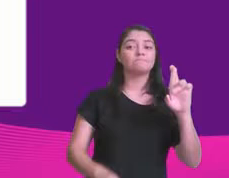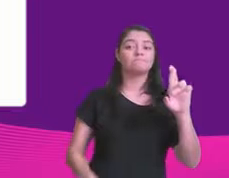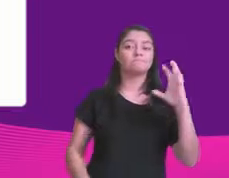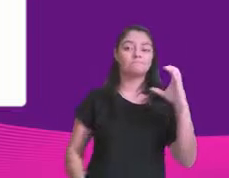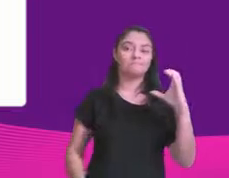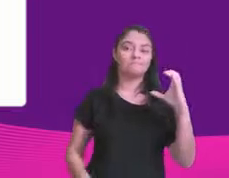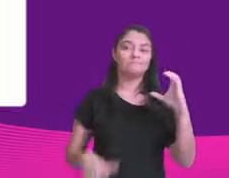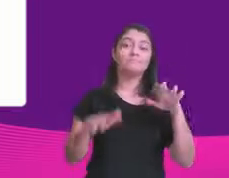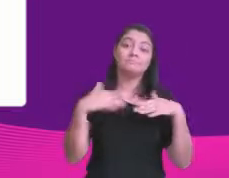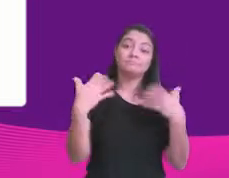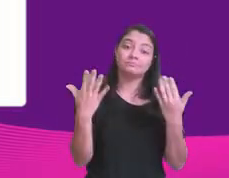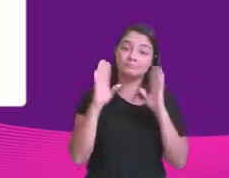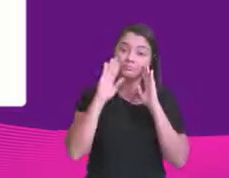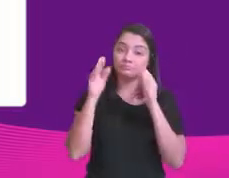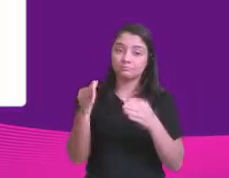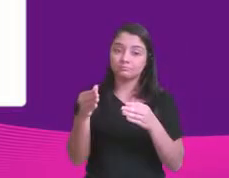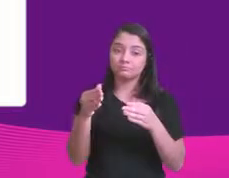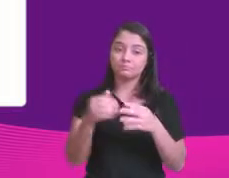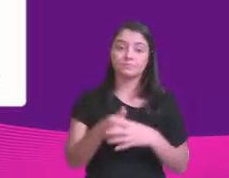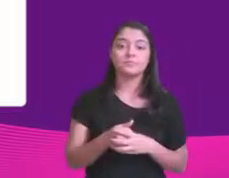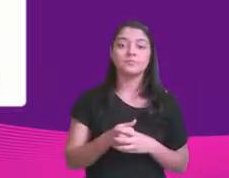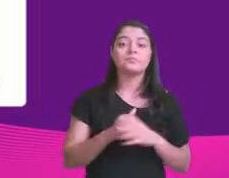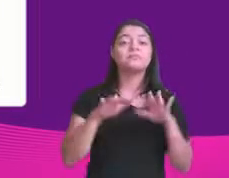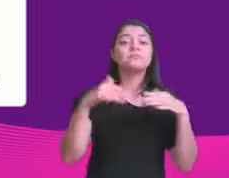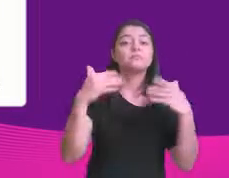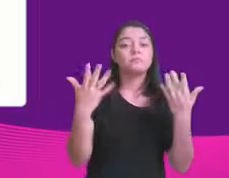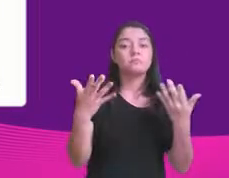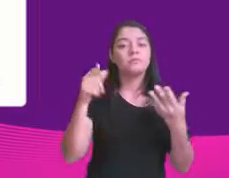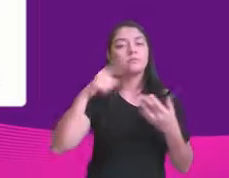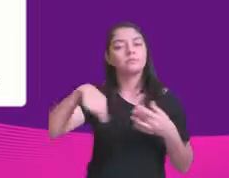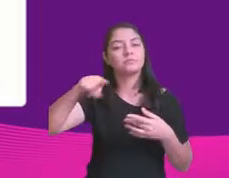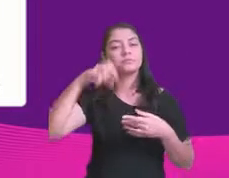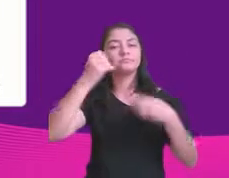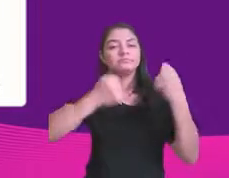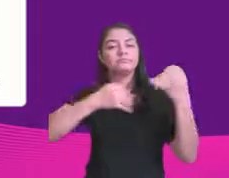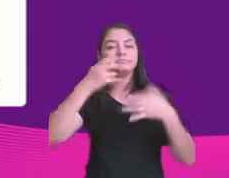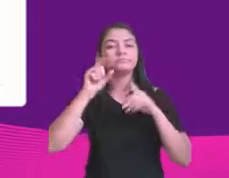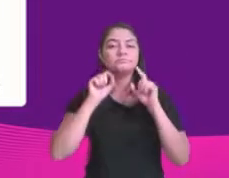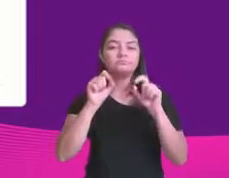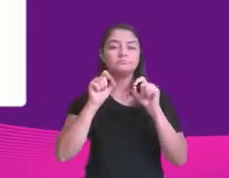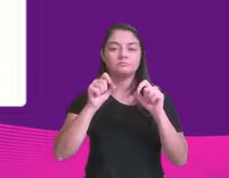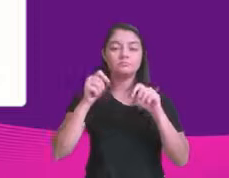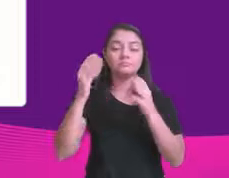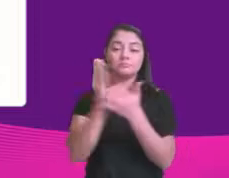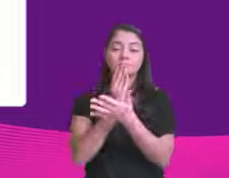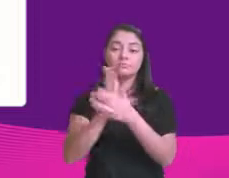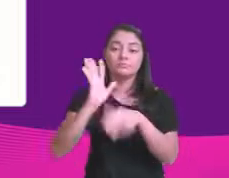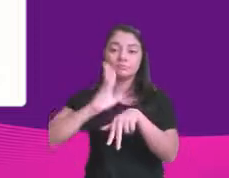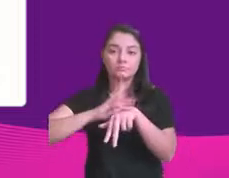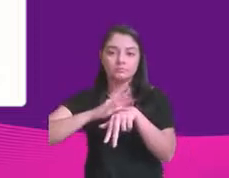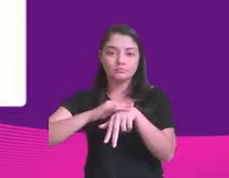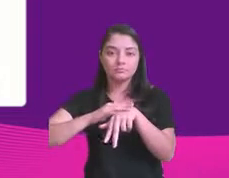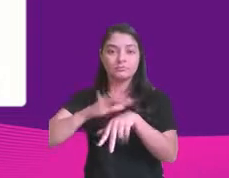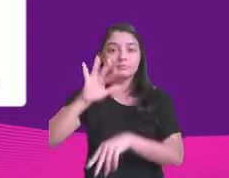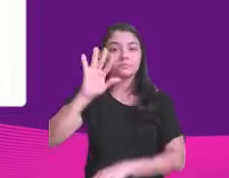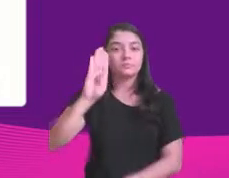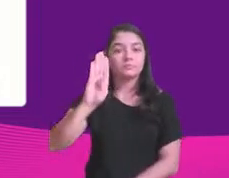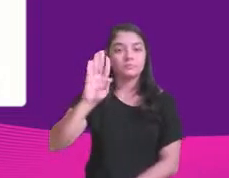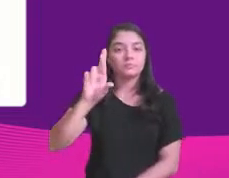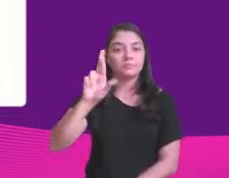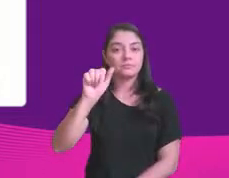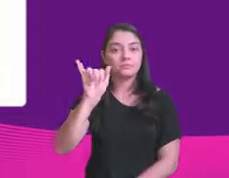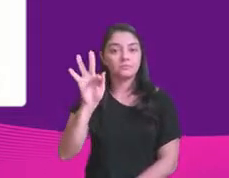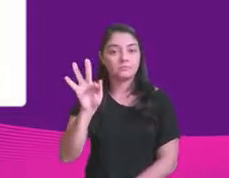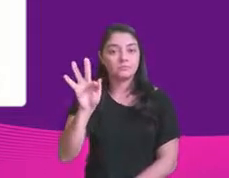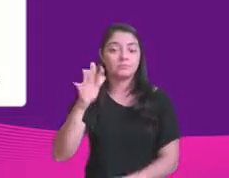Então, como especificamente o que tem é que pacientes com BRAF, como tem pior prognóstico, normalmente